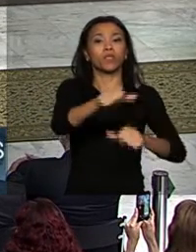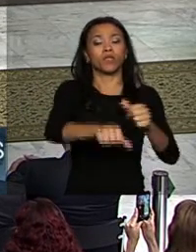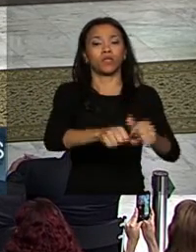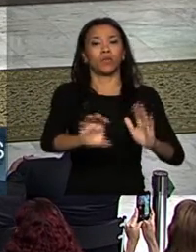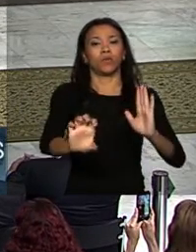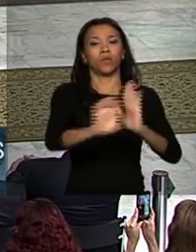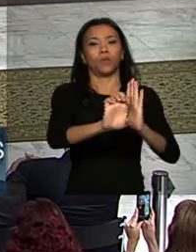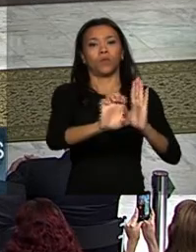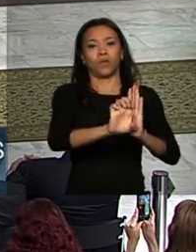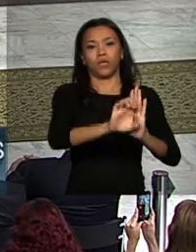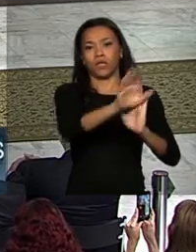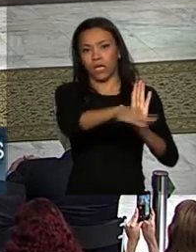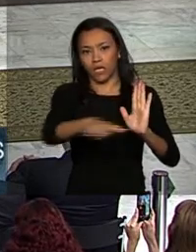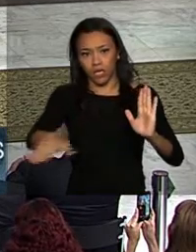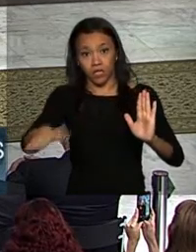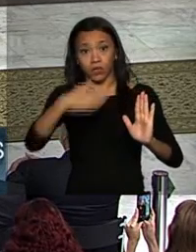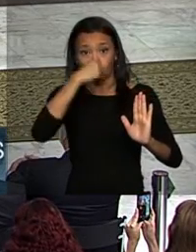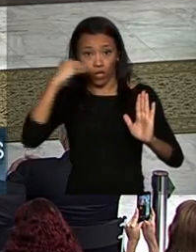e